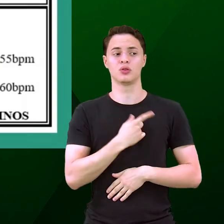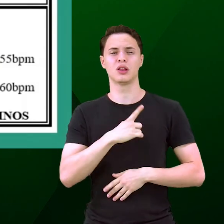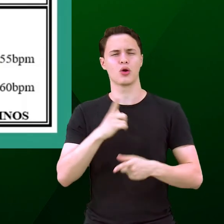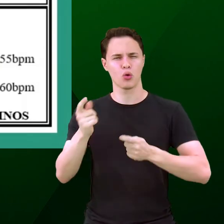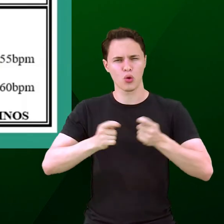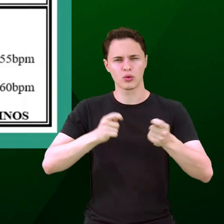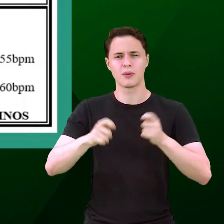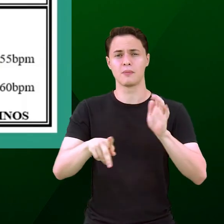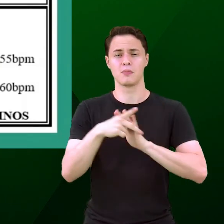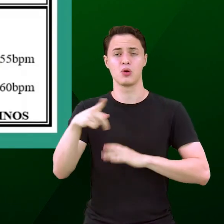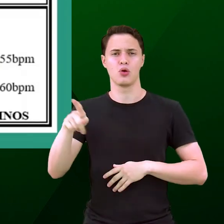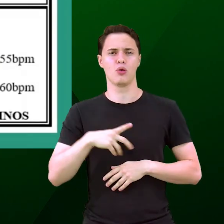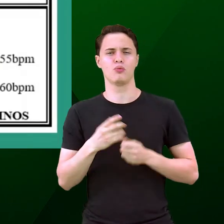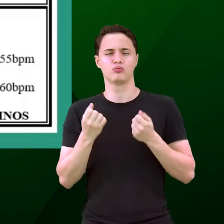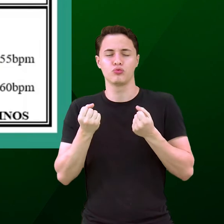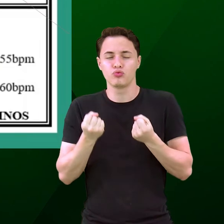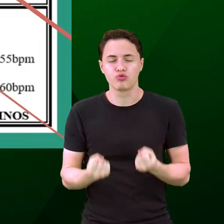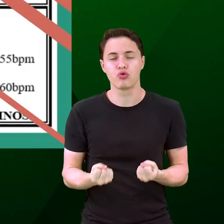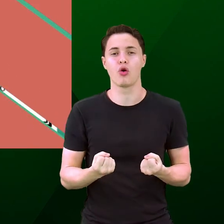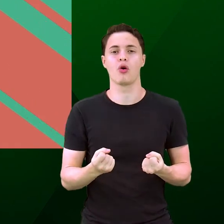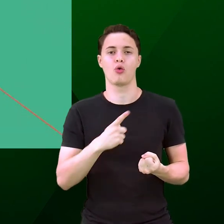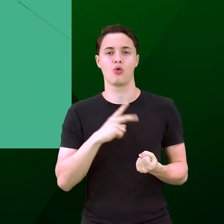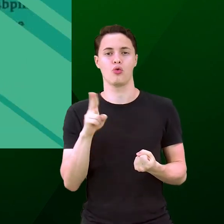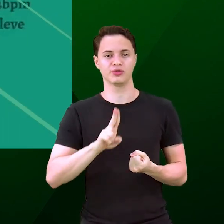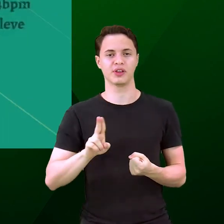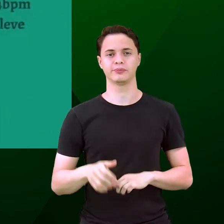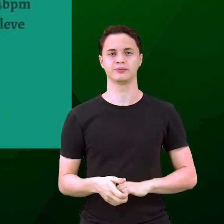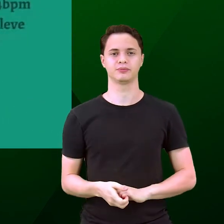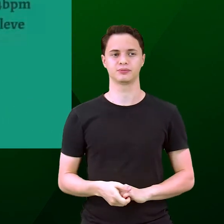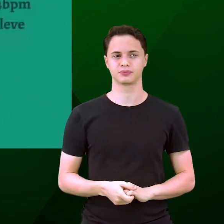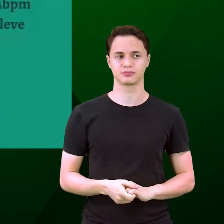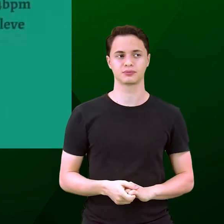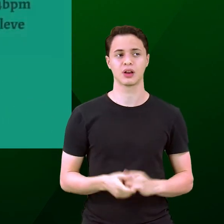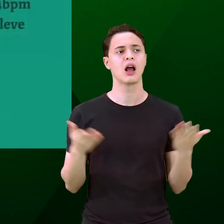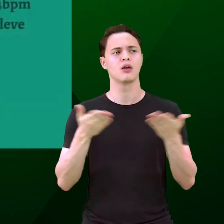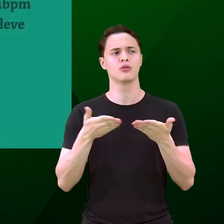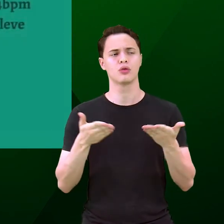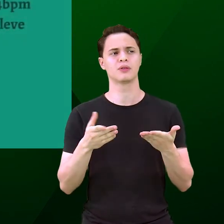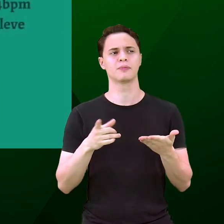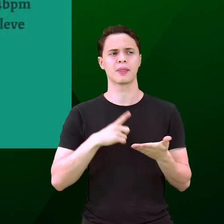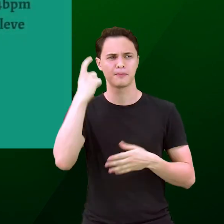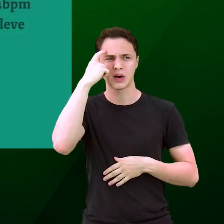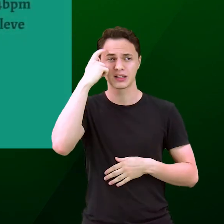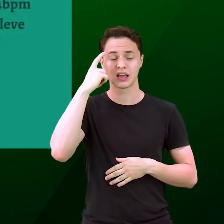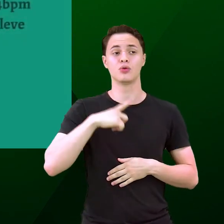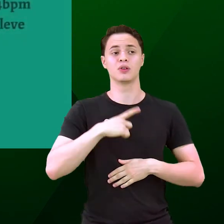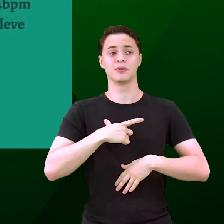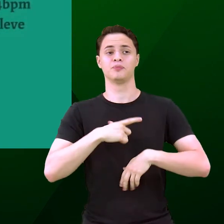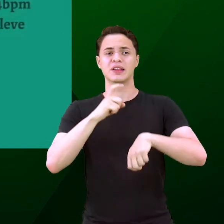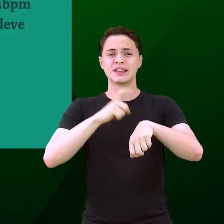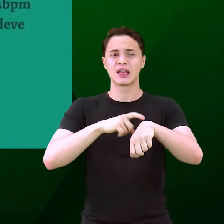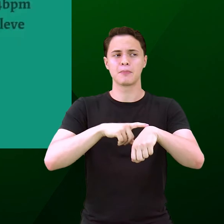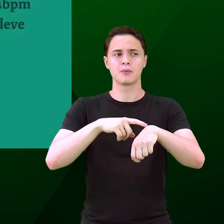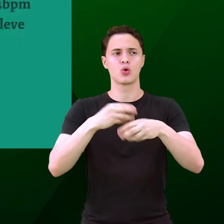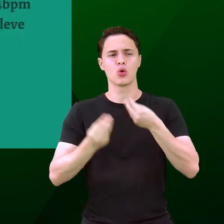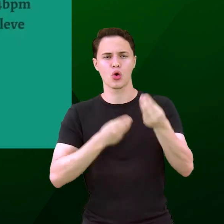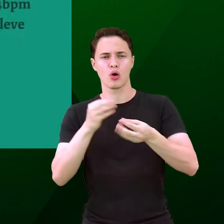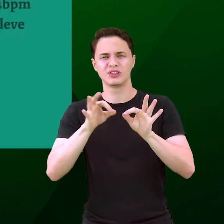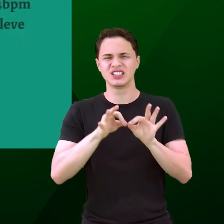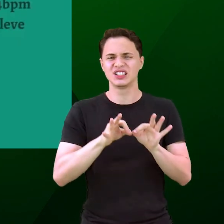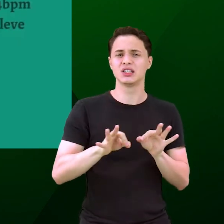pessoal? Quem está começando, 5 minutos de caminhada bem devagar, depois a gente vai fazer 20 minutos intercalando, 2 de caminhada